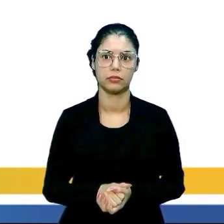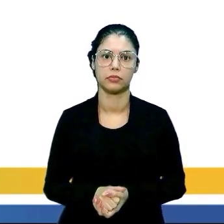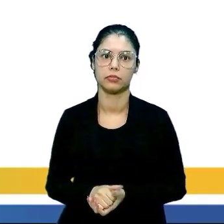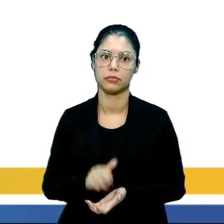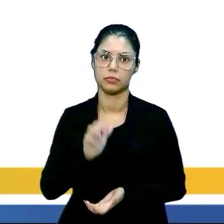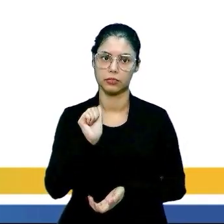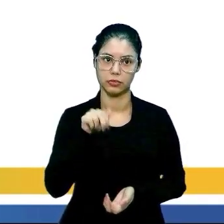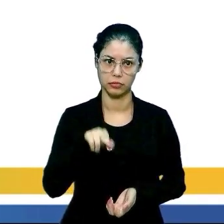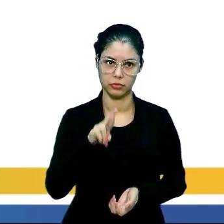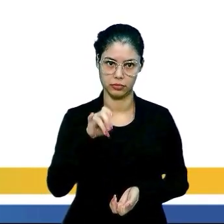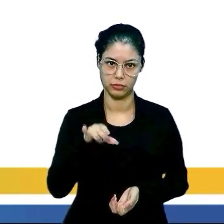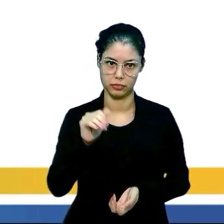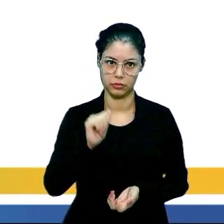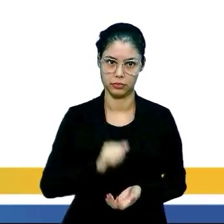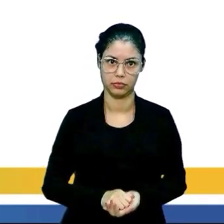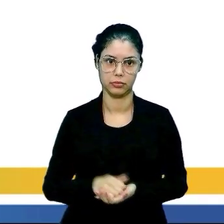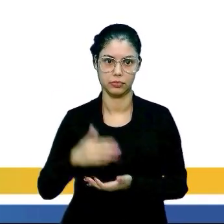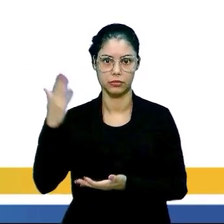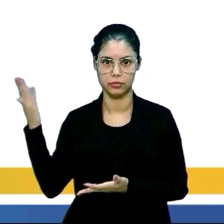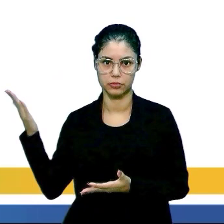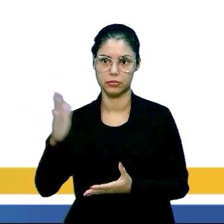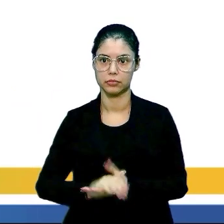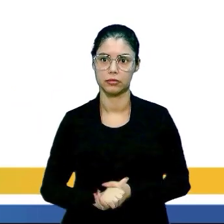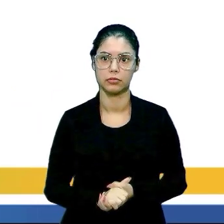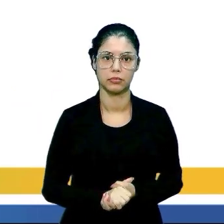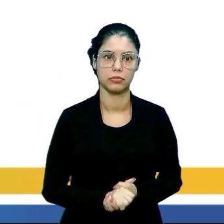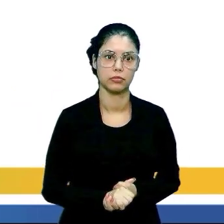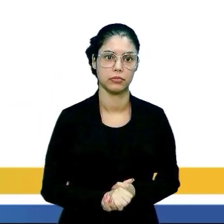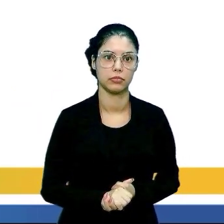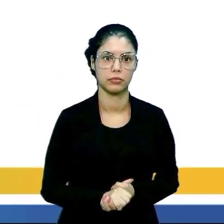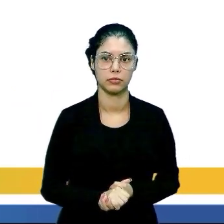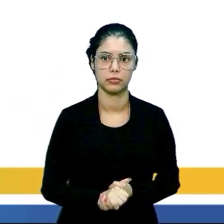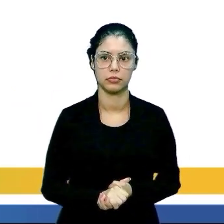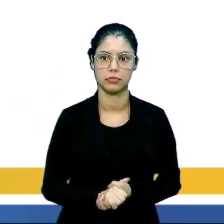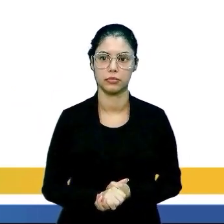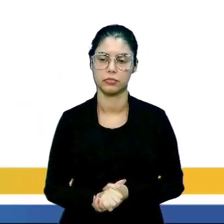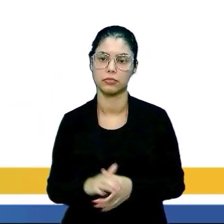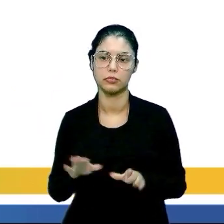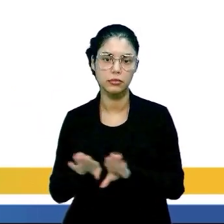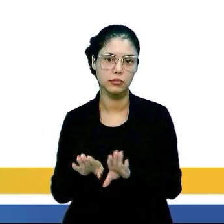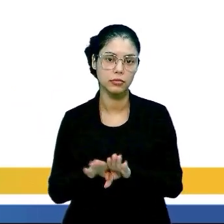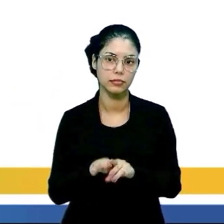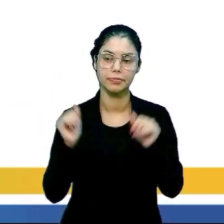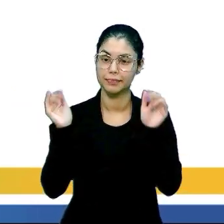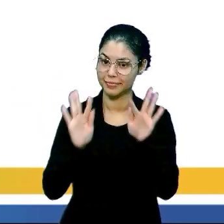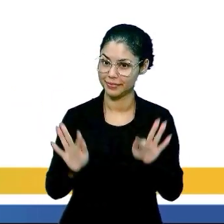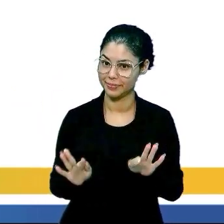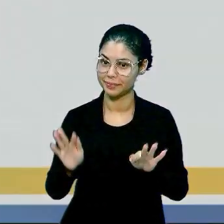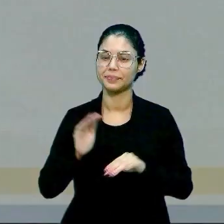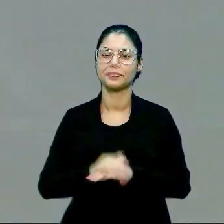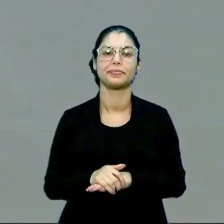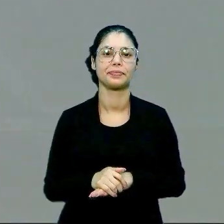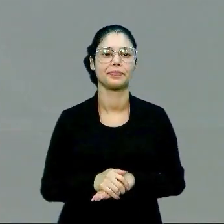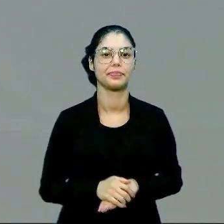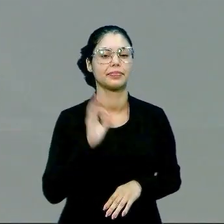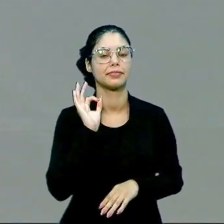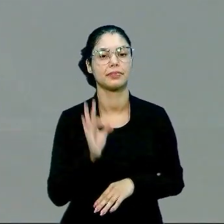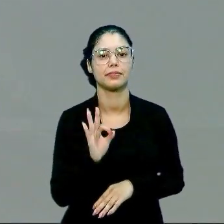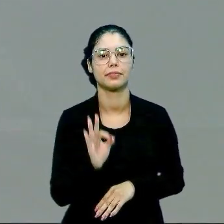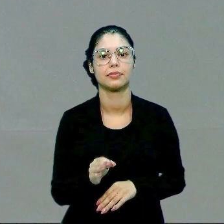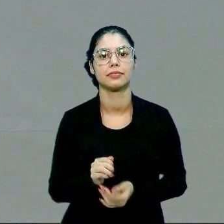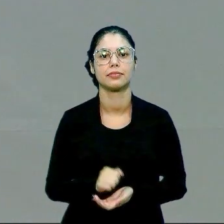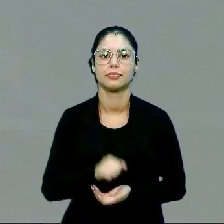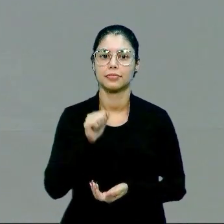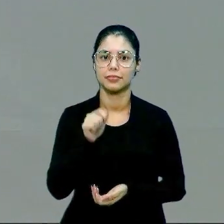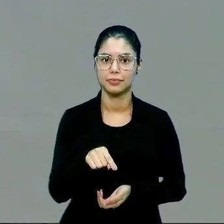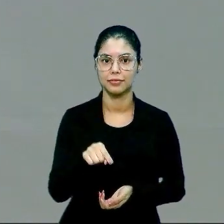Eu tenho Ariano Suassuna aí, esse senhorzinho de rosto um tanto quanto alegre e feliz. Com certeza,